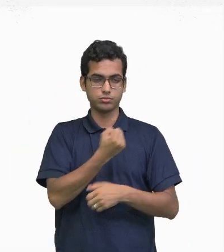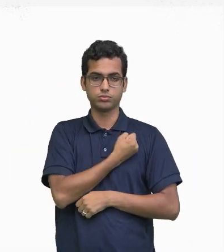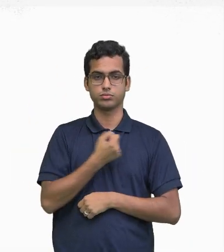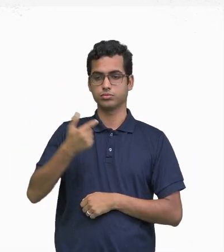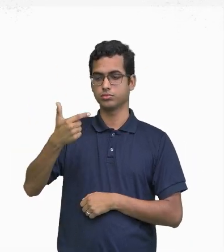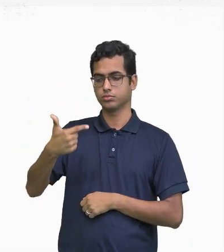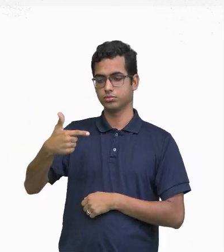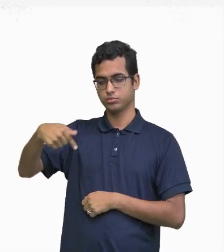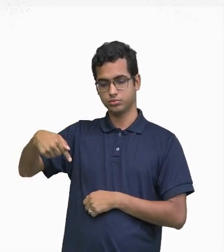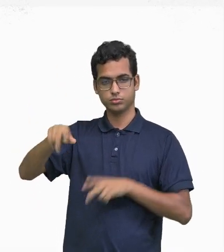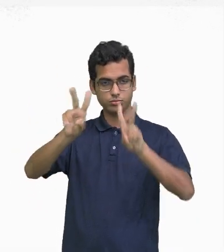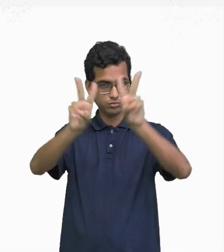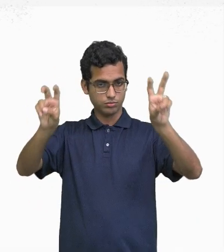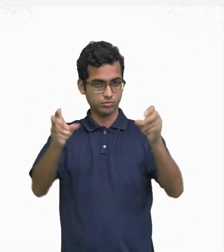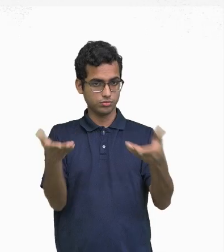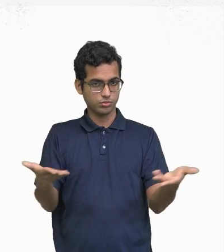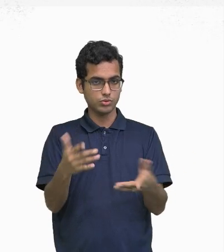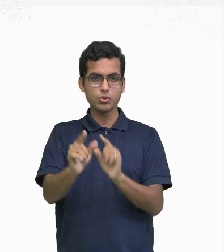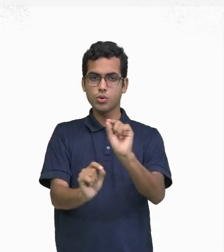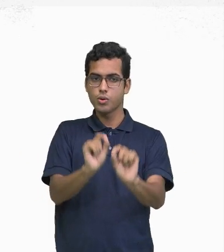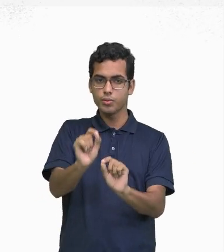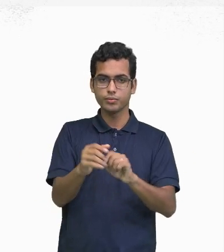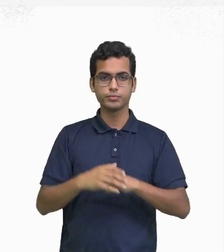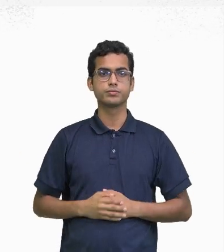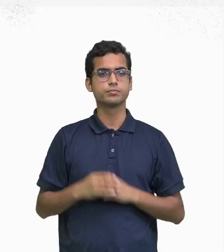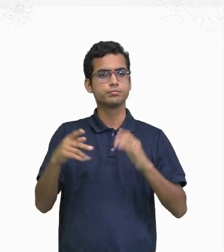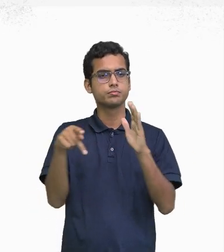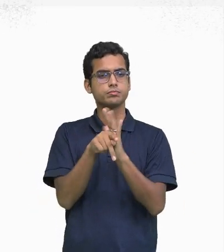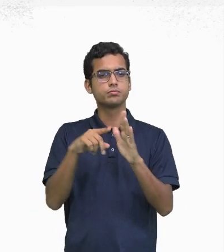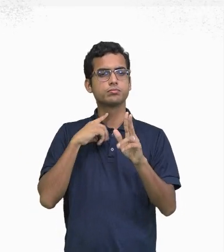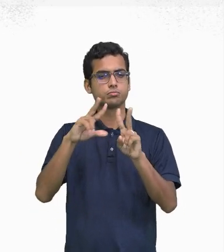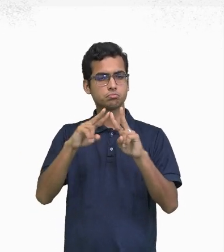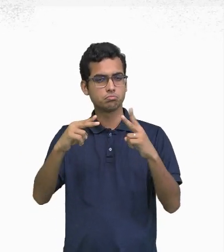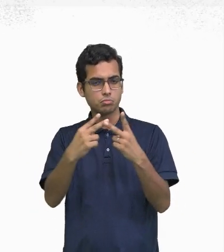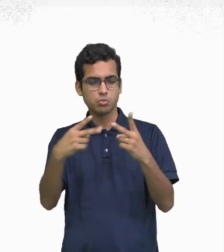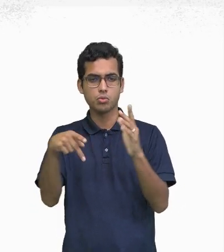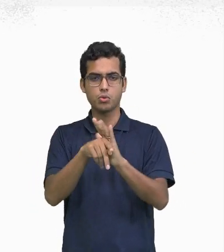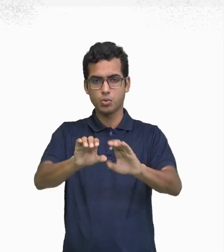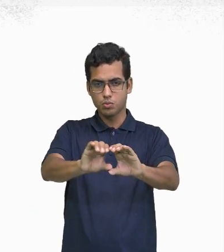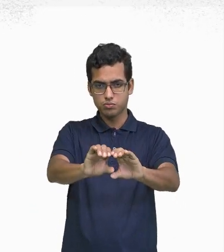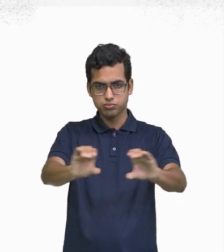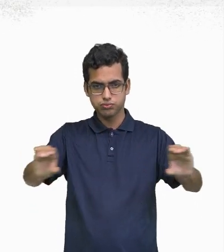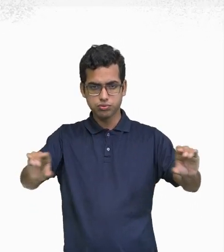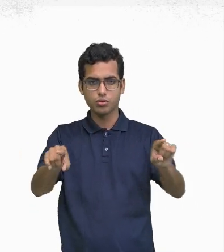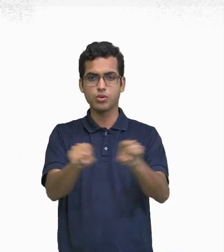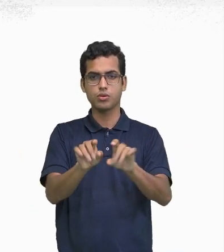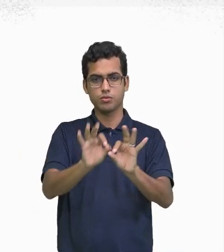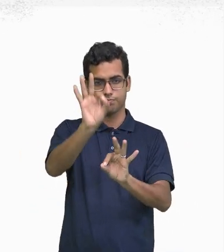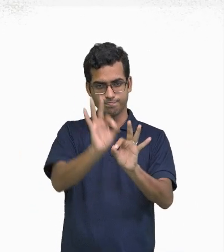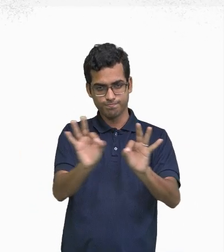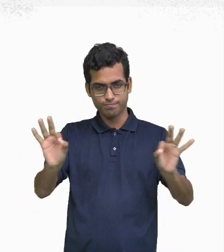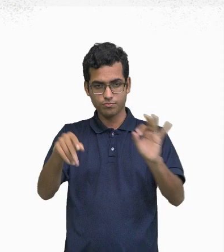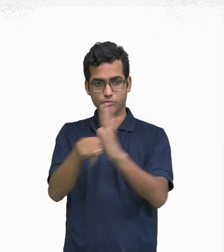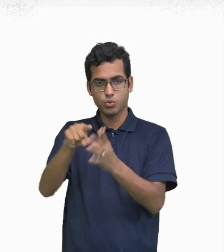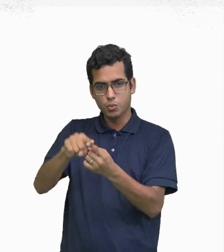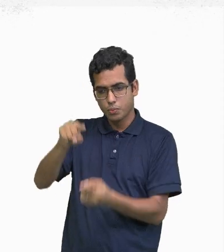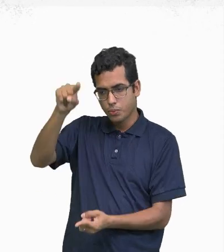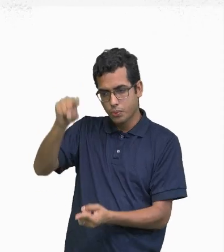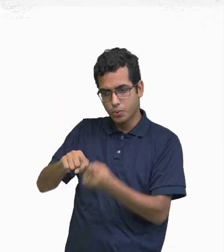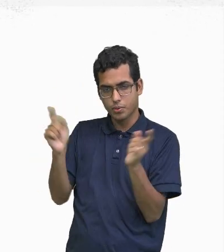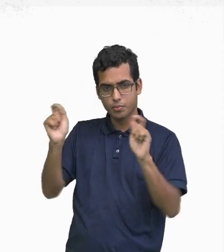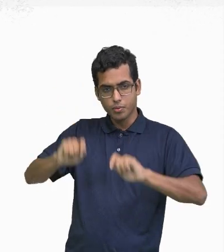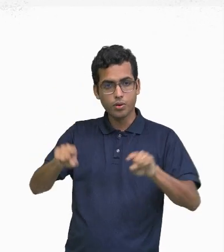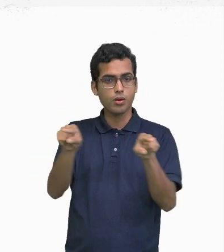número 27 tem como objeto de conhecimento volume de cilindro reto, medidas de capacidade e volume do bloco retangular com detalhamento